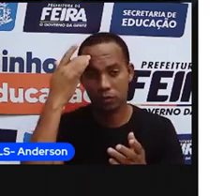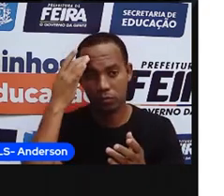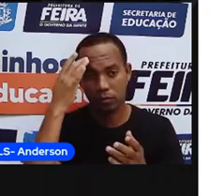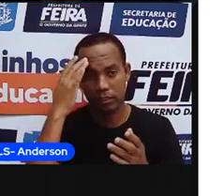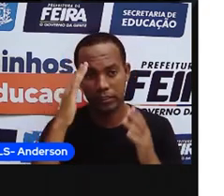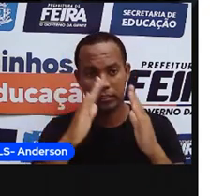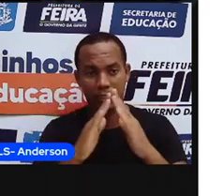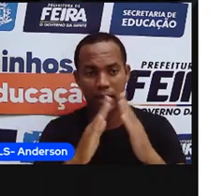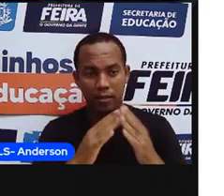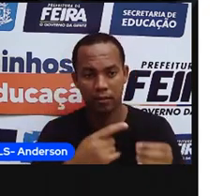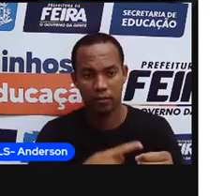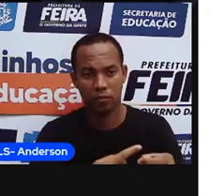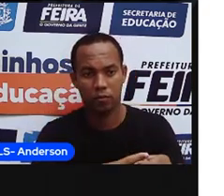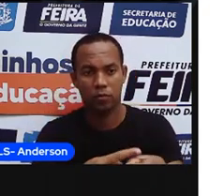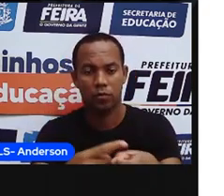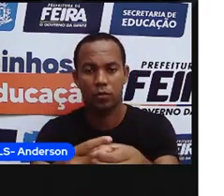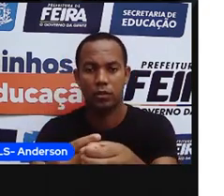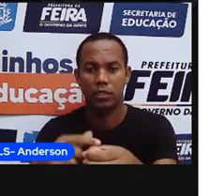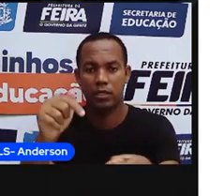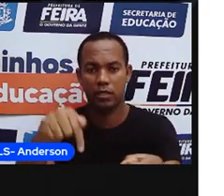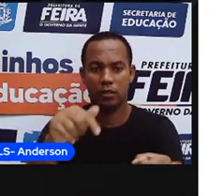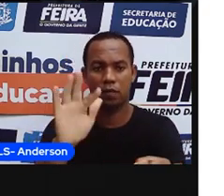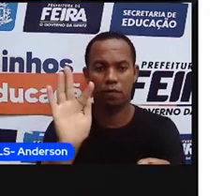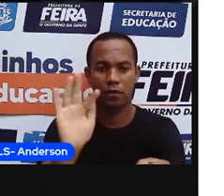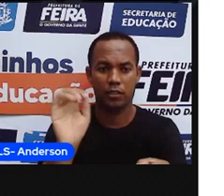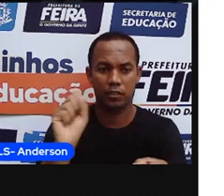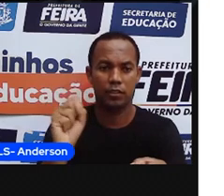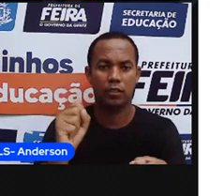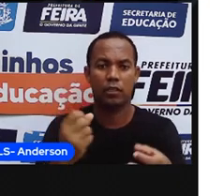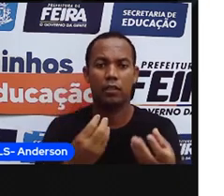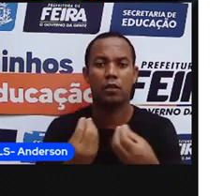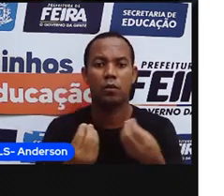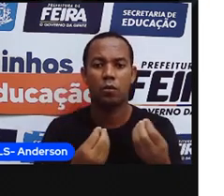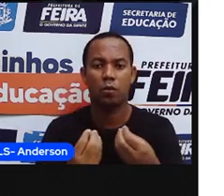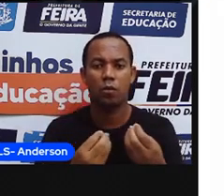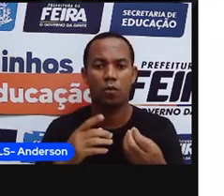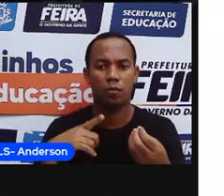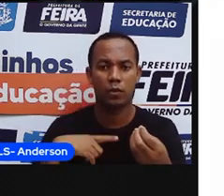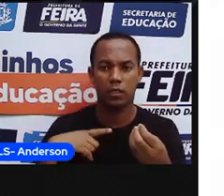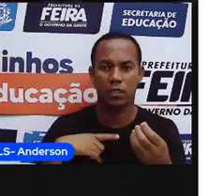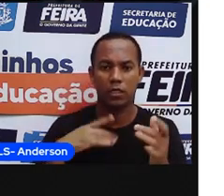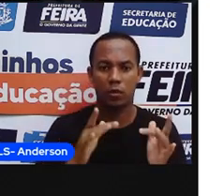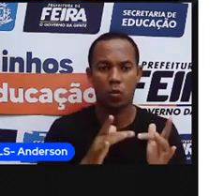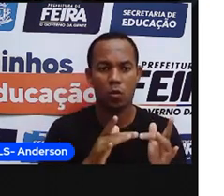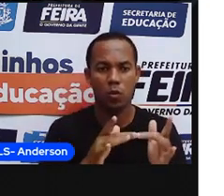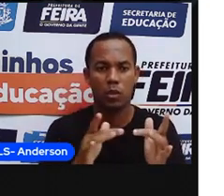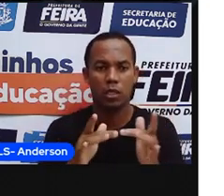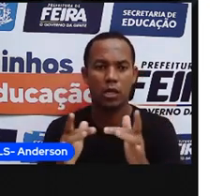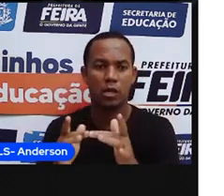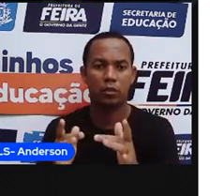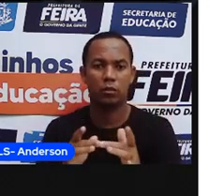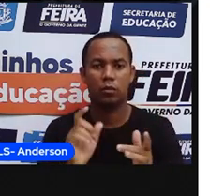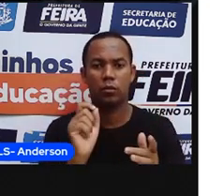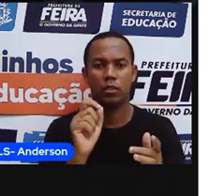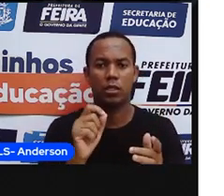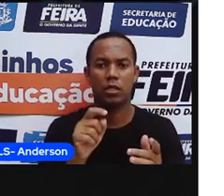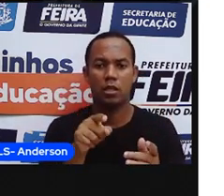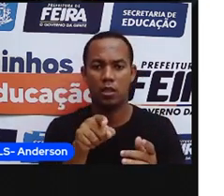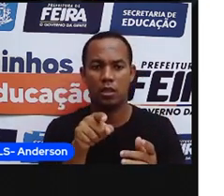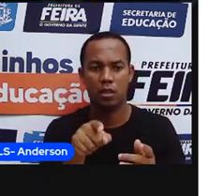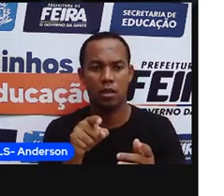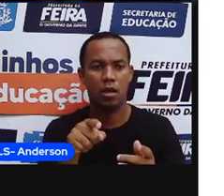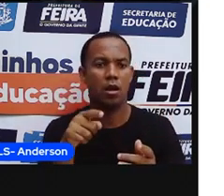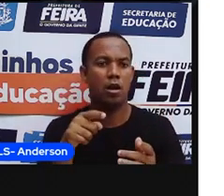rural de Feira, tem, na verdade, muito mais contato com a mandioca, que faz